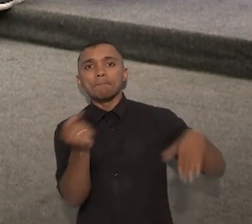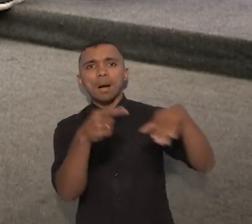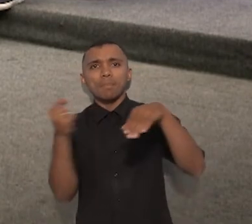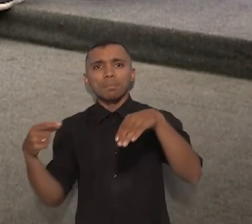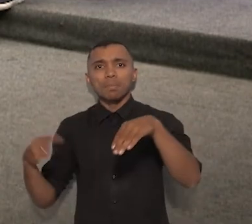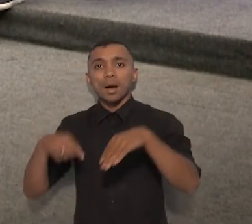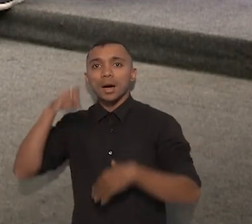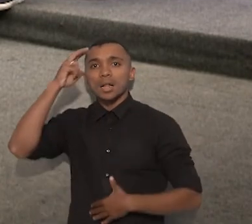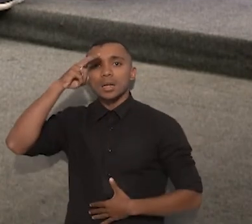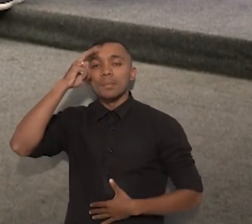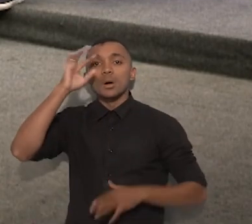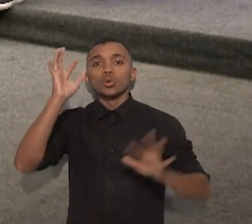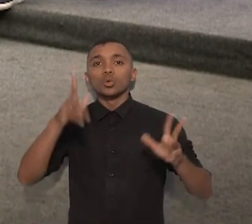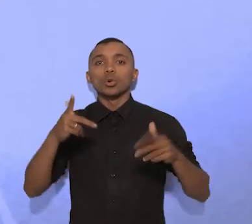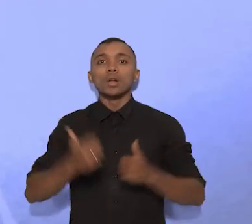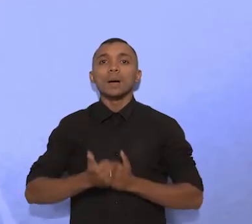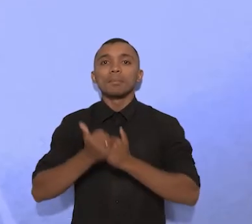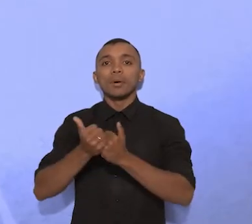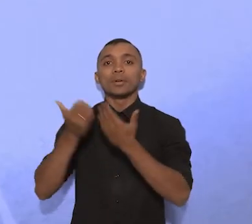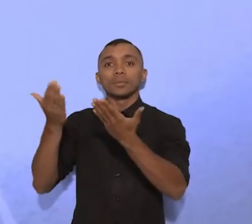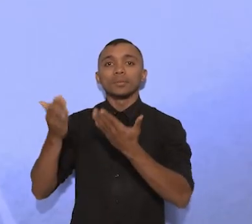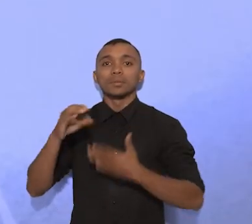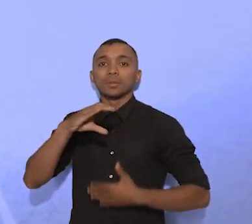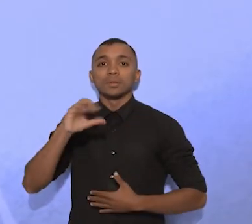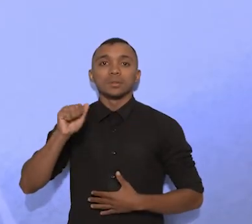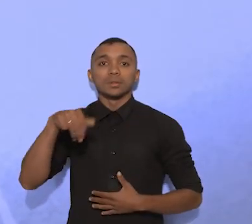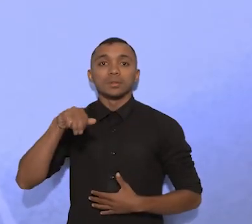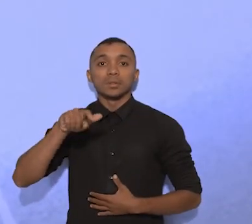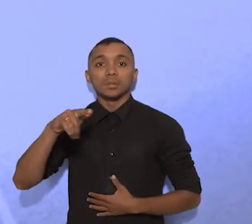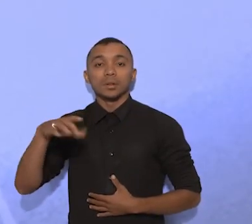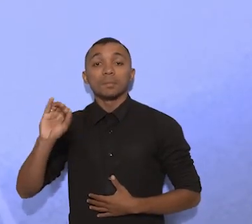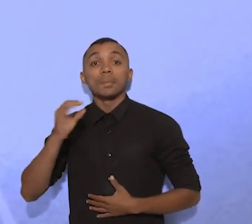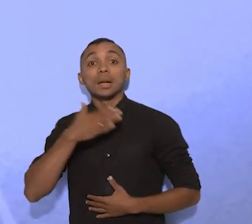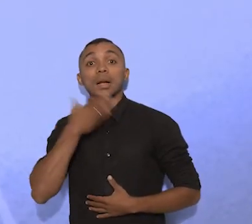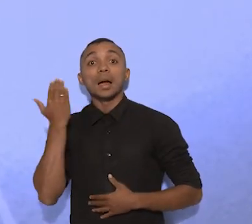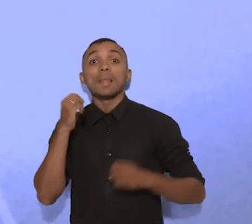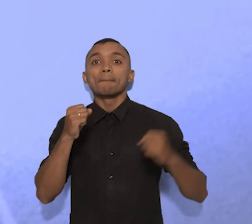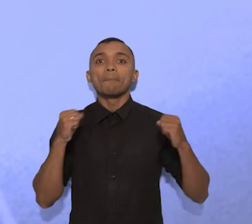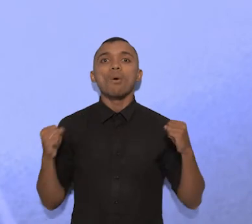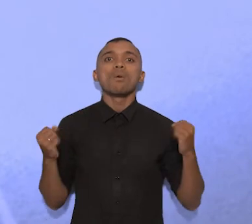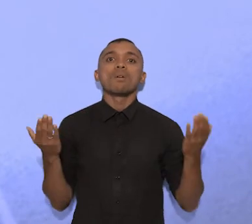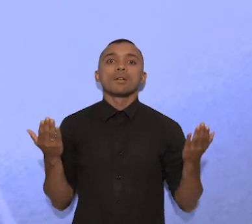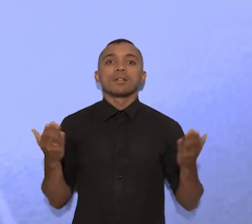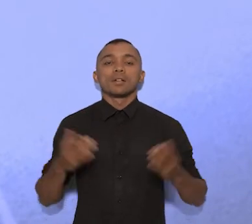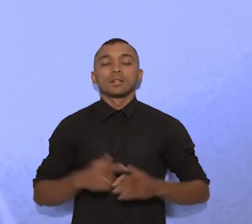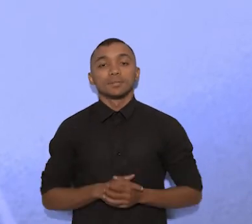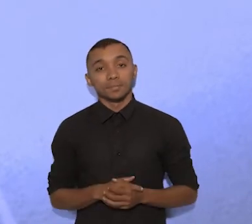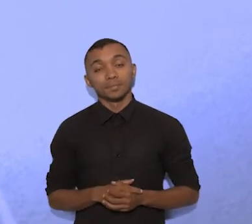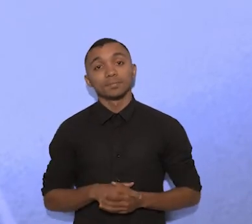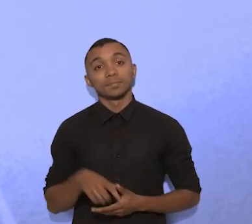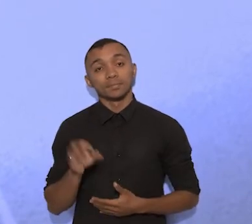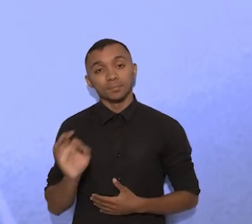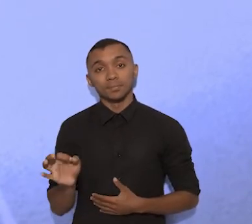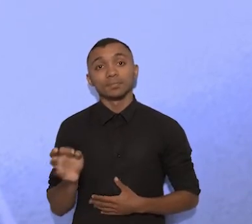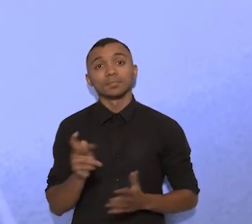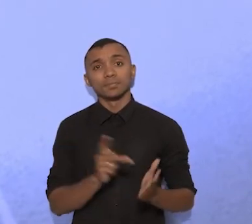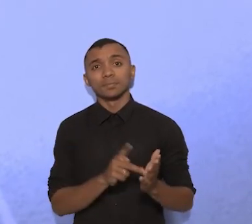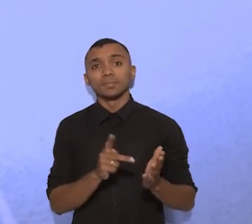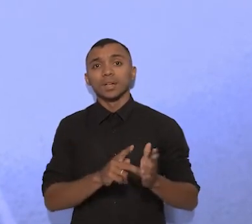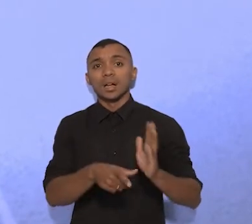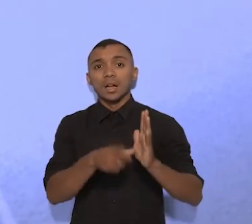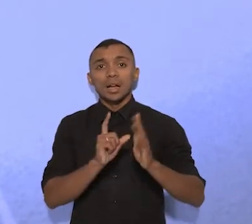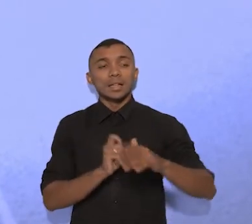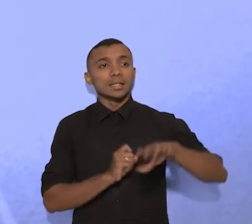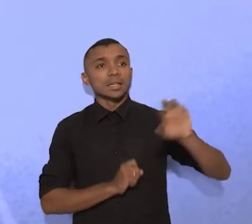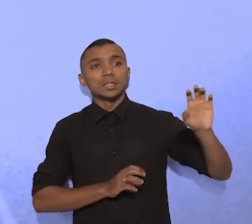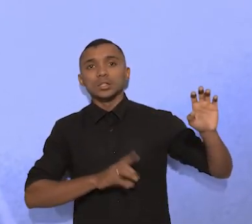de cabeça? Tudo assistência do Lucas Lima. Faz quanto tempo que não vê um gol de cabeça de zagueiro? Verdade. Era ele, lá do lado direito, lado esquerdo.